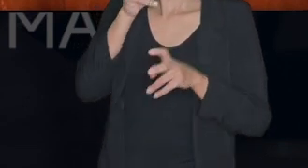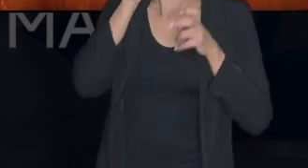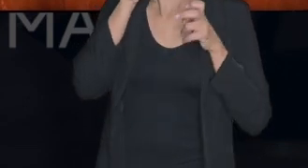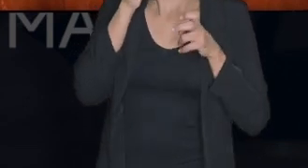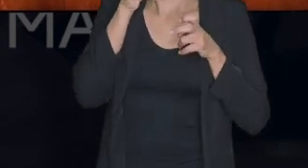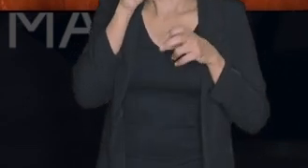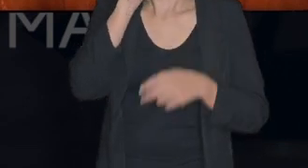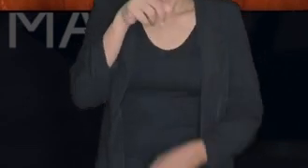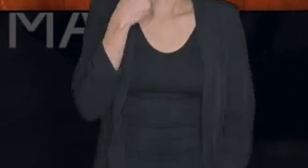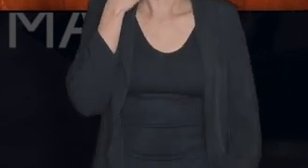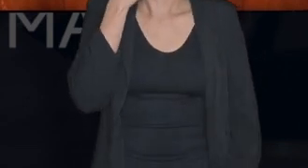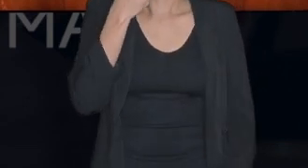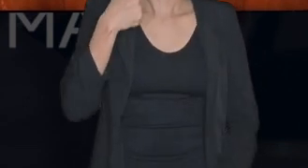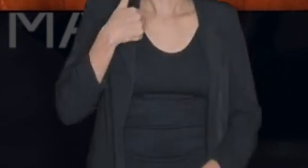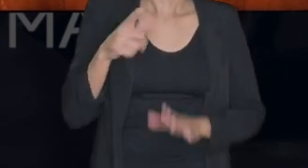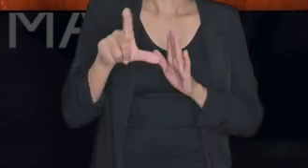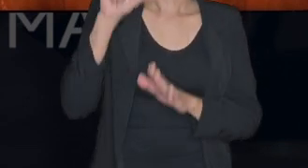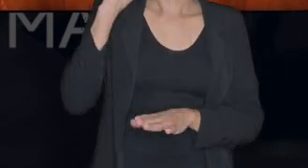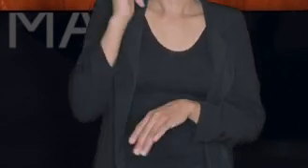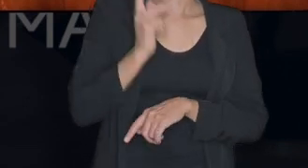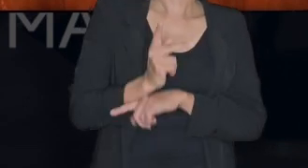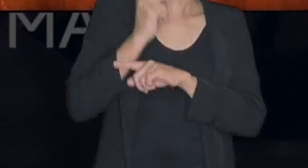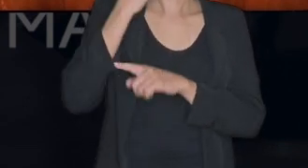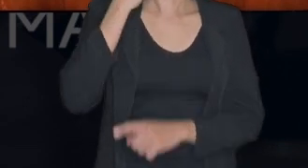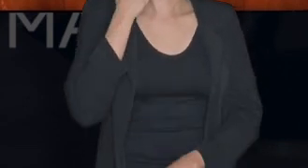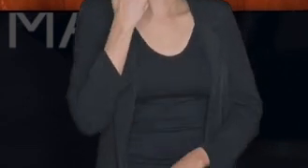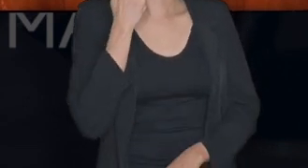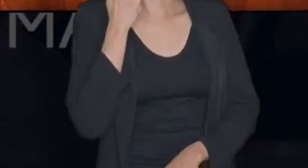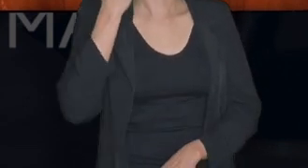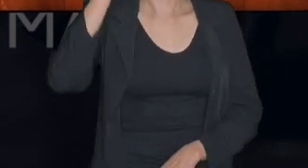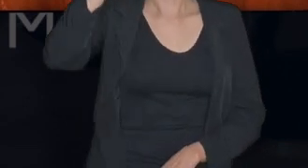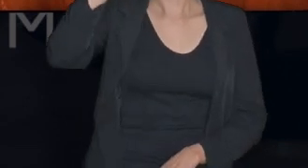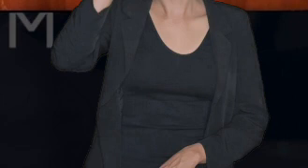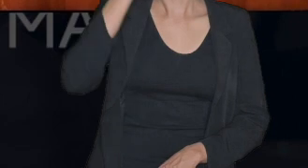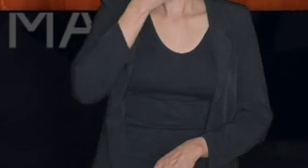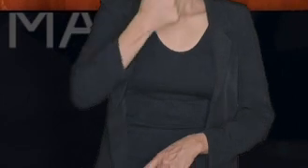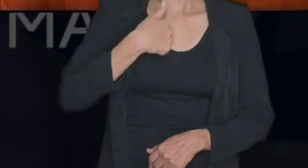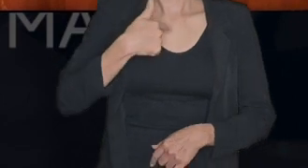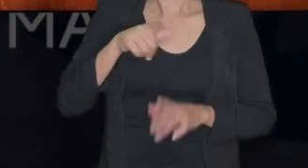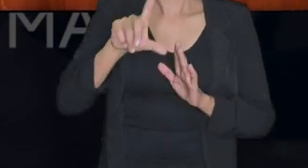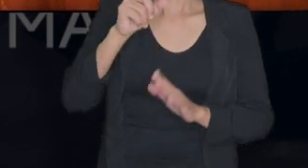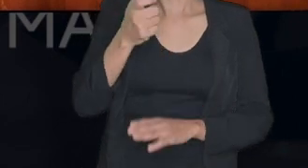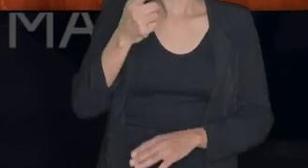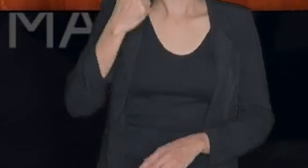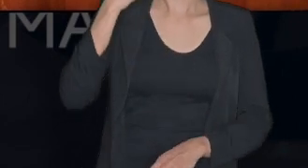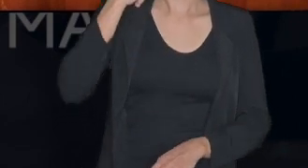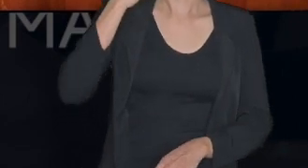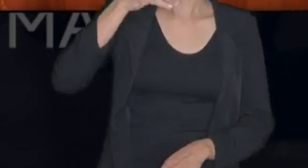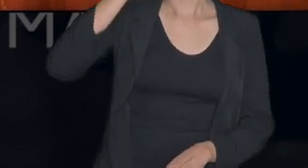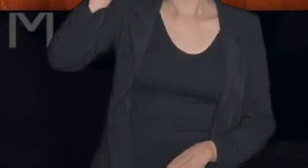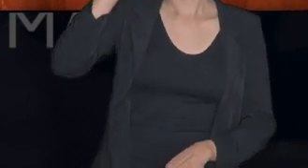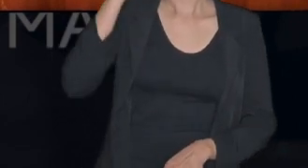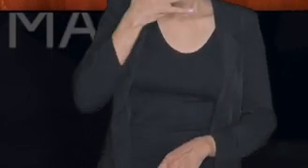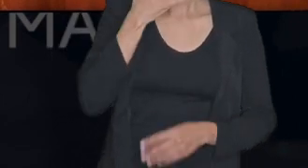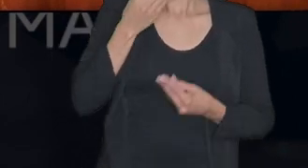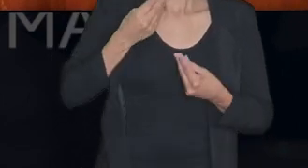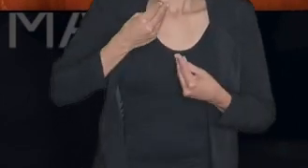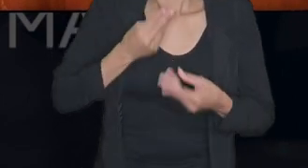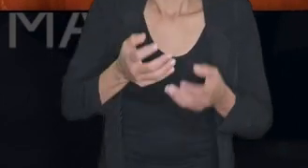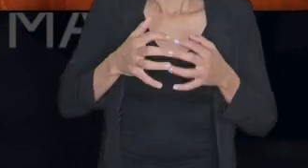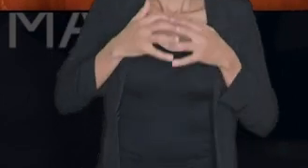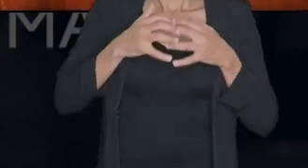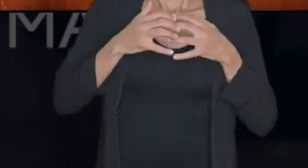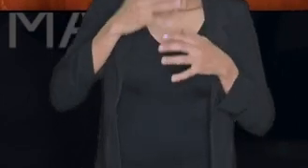da Fazenda e é bom que eu tenha sido para trazer uma neurose por a arrecadação